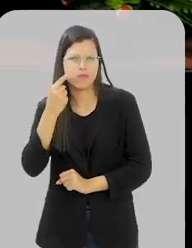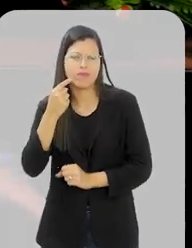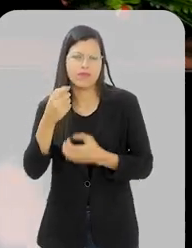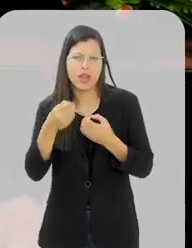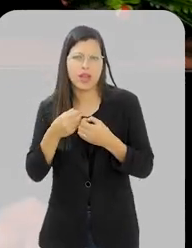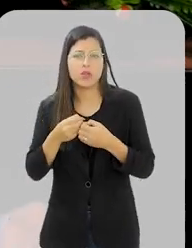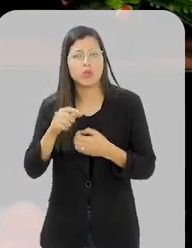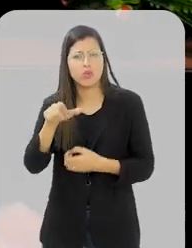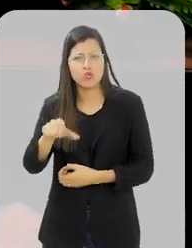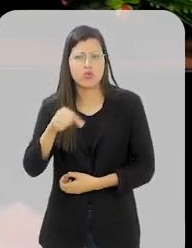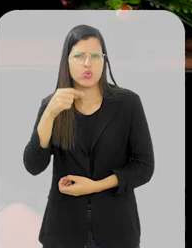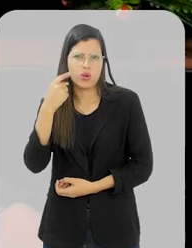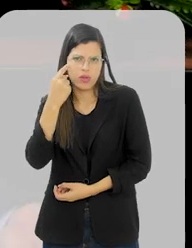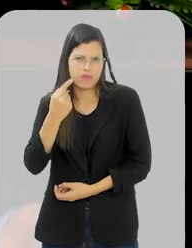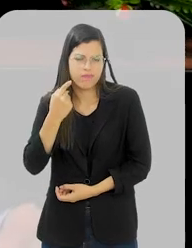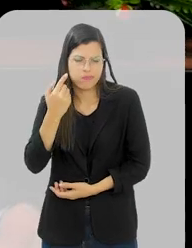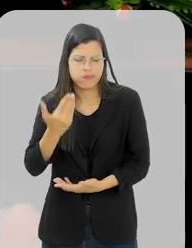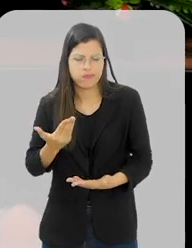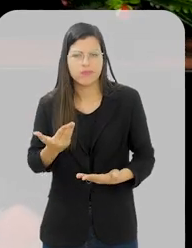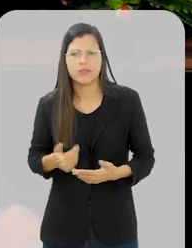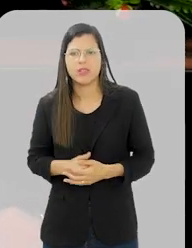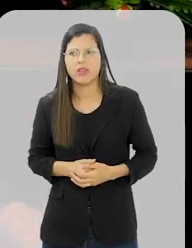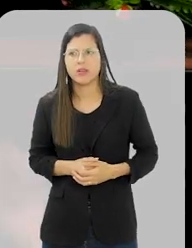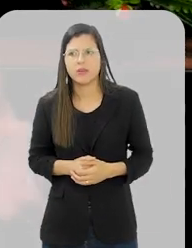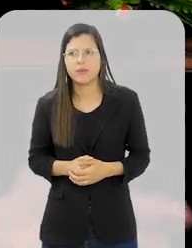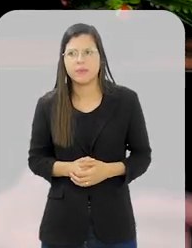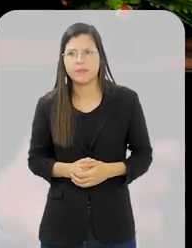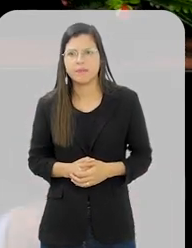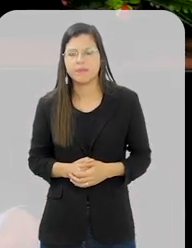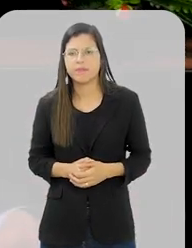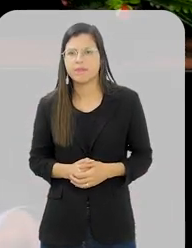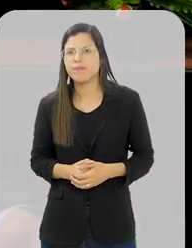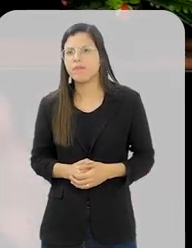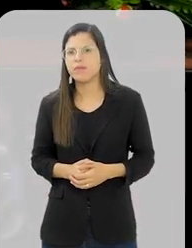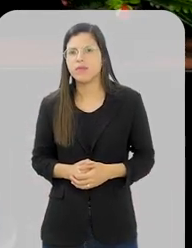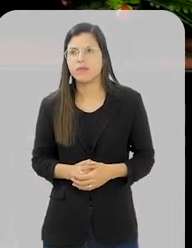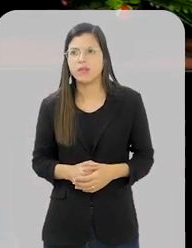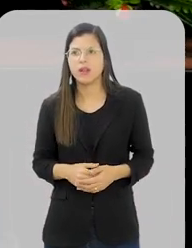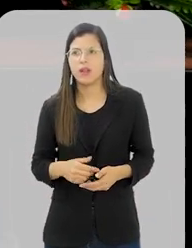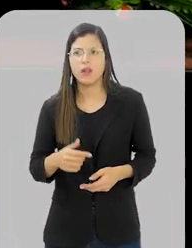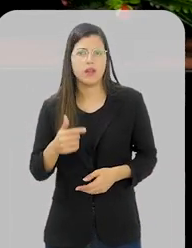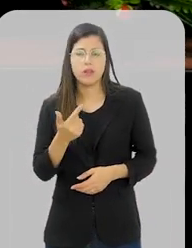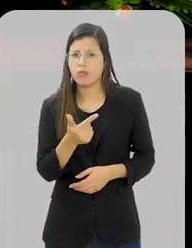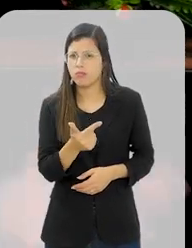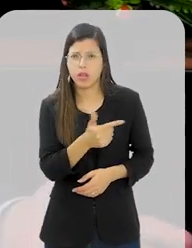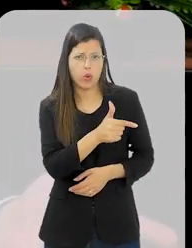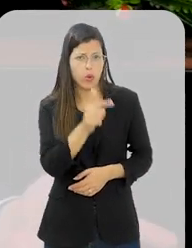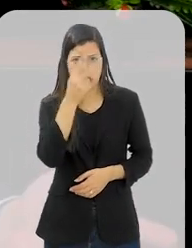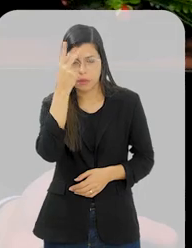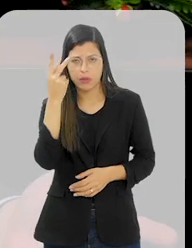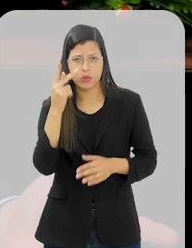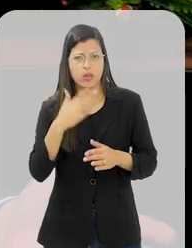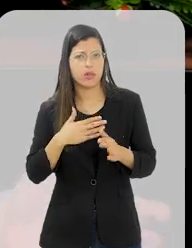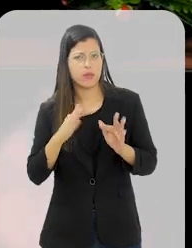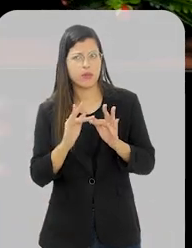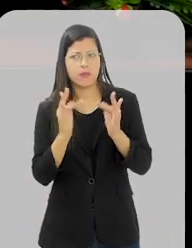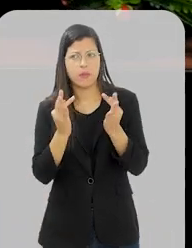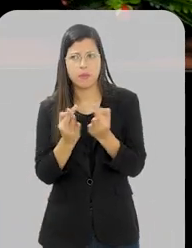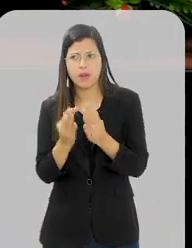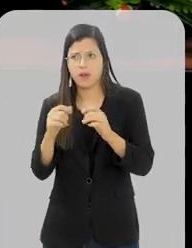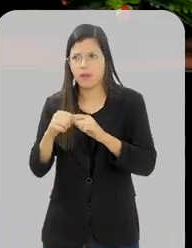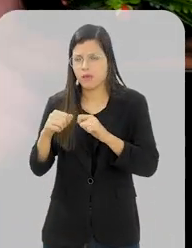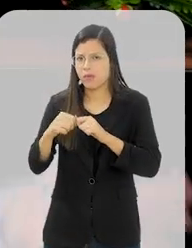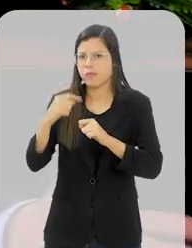próxima e eu escolhi a carreira de advocacia da advocacia ahã não tenho ninguém na minha família que